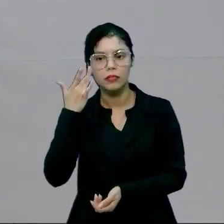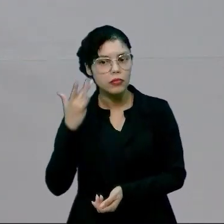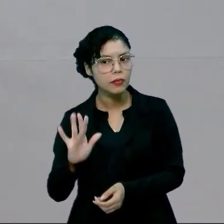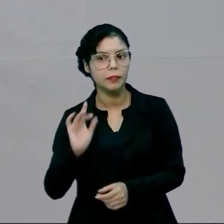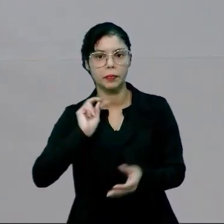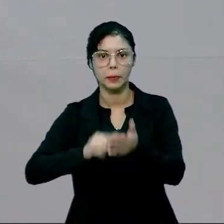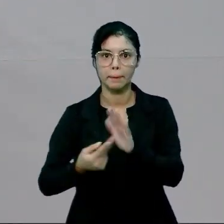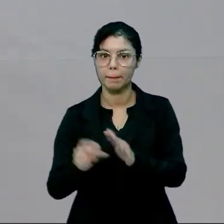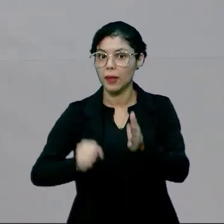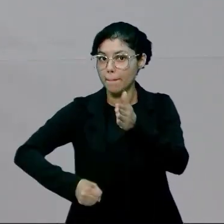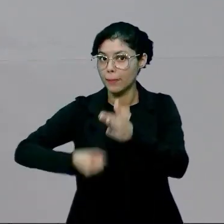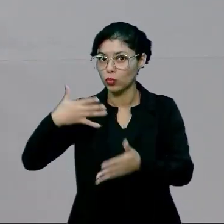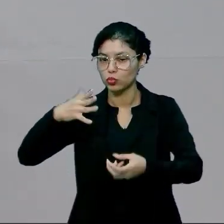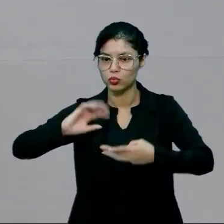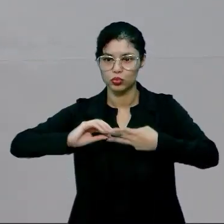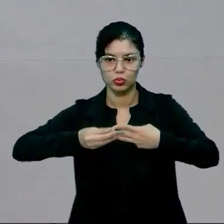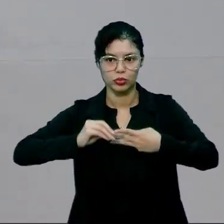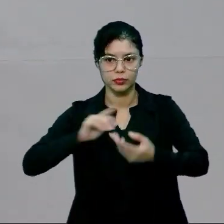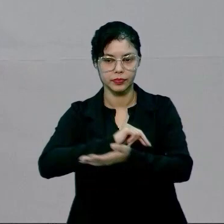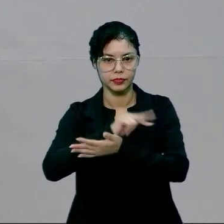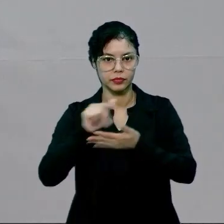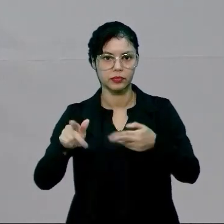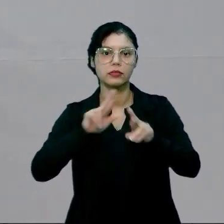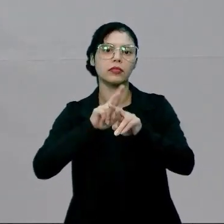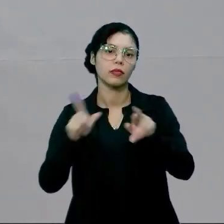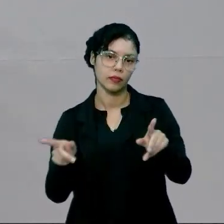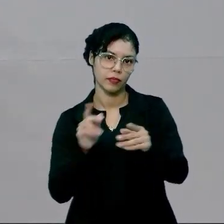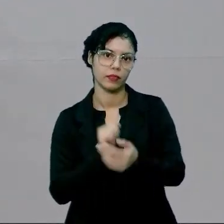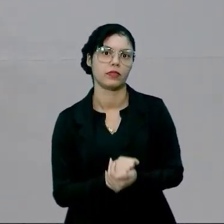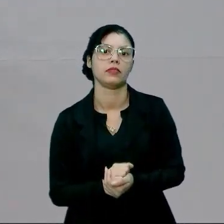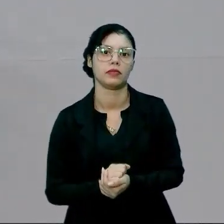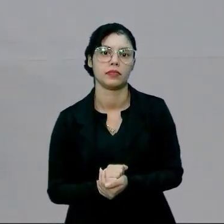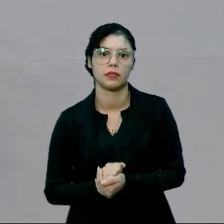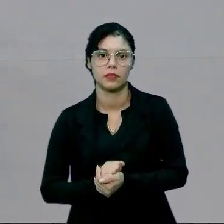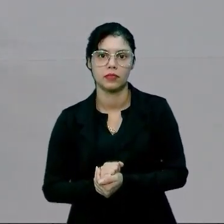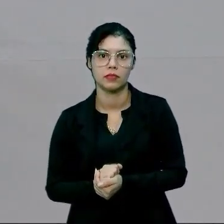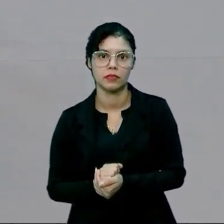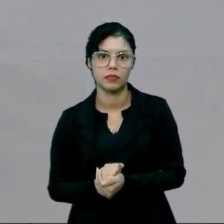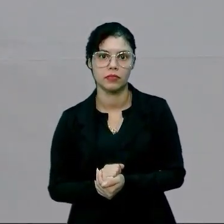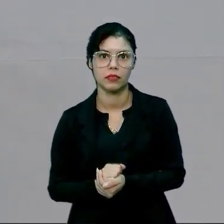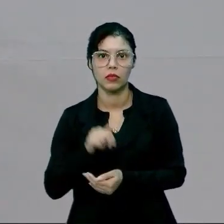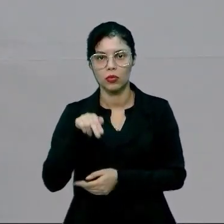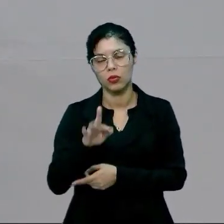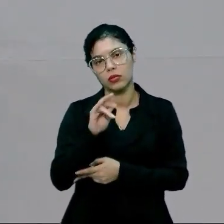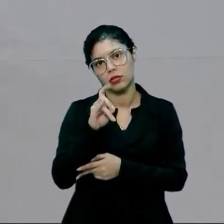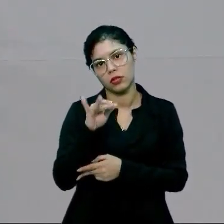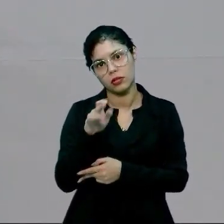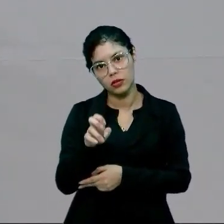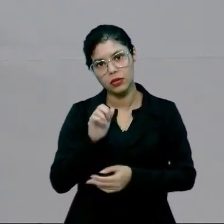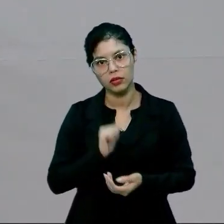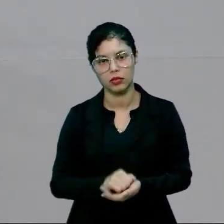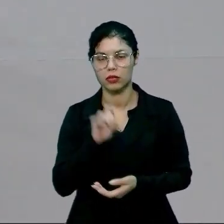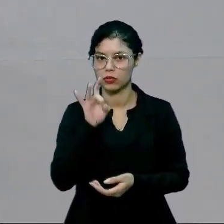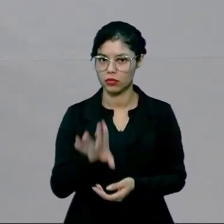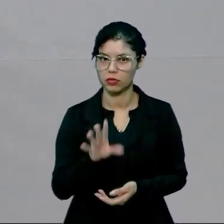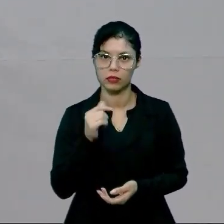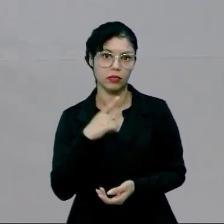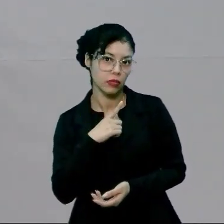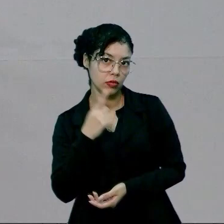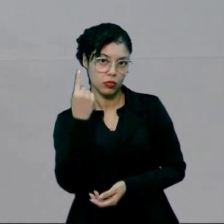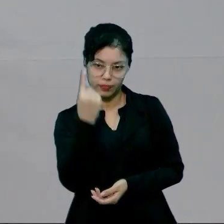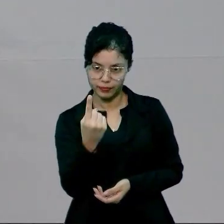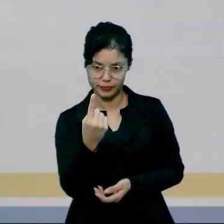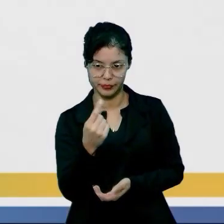dizer o quê? Que tem muitas células, que é diferentemente aí do unicelular, perdão, que só tem o quê?